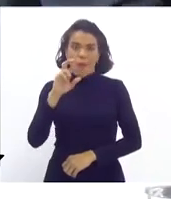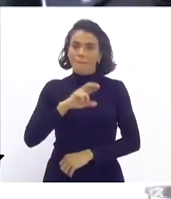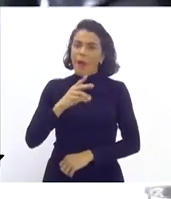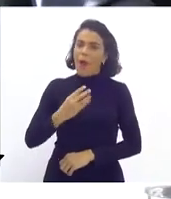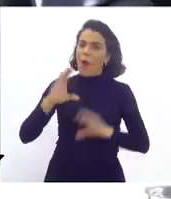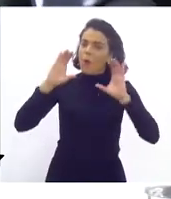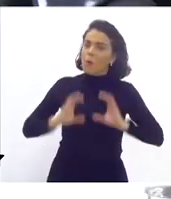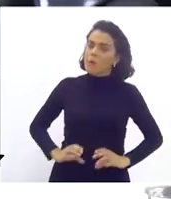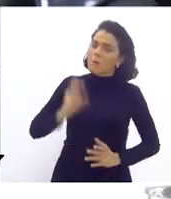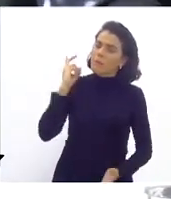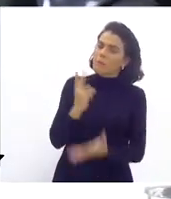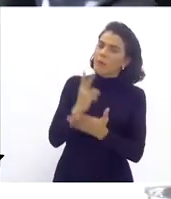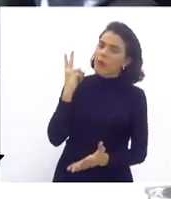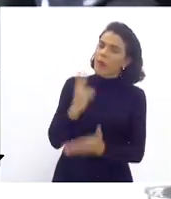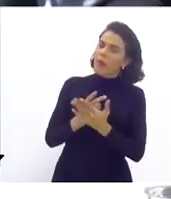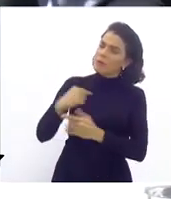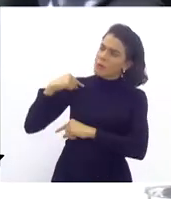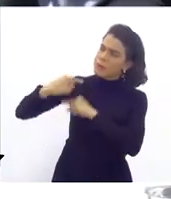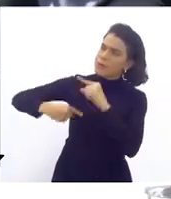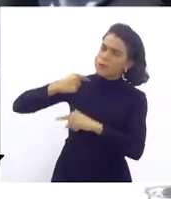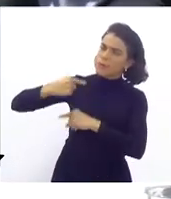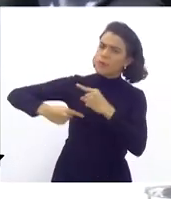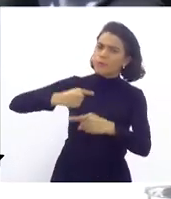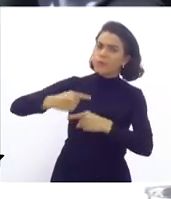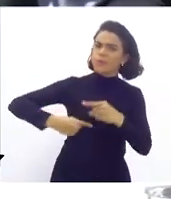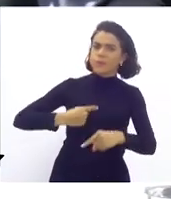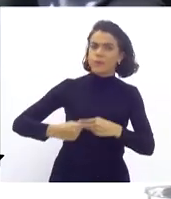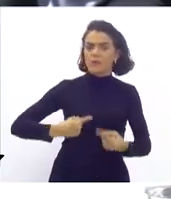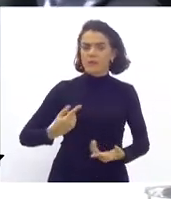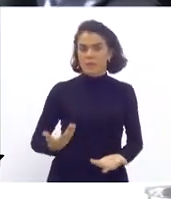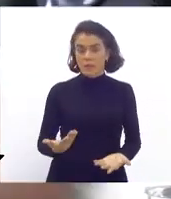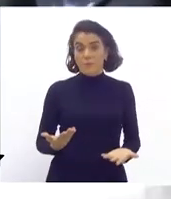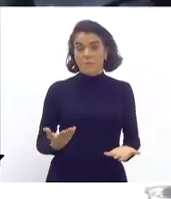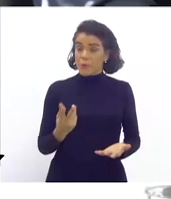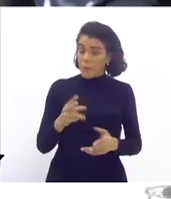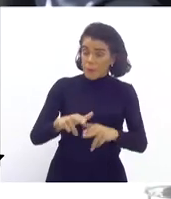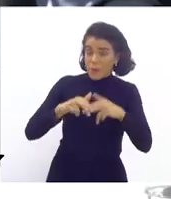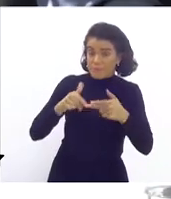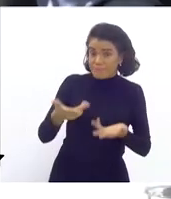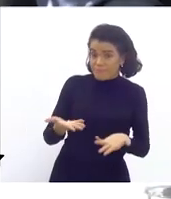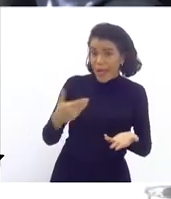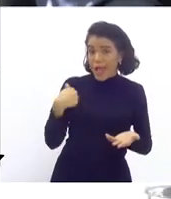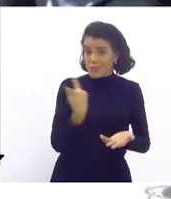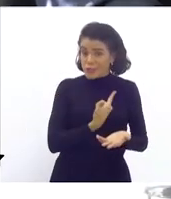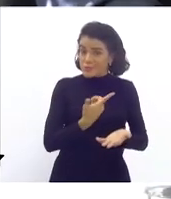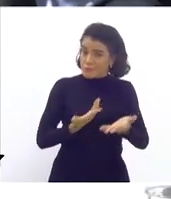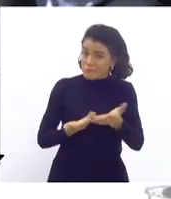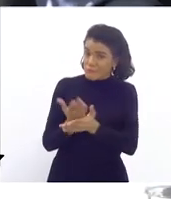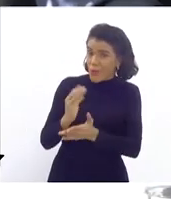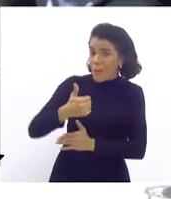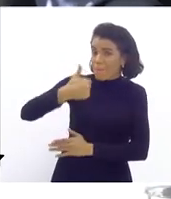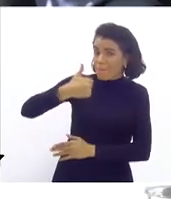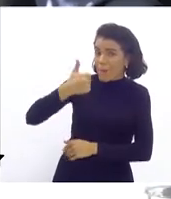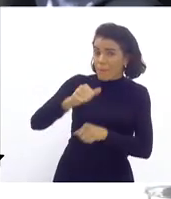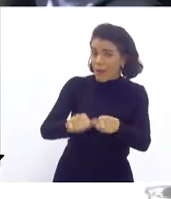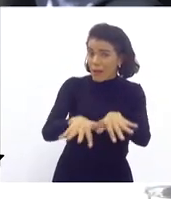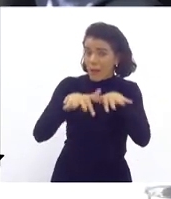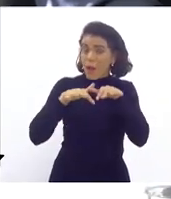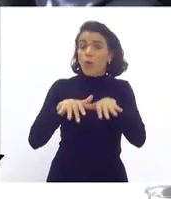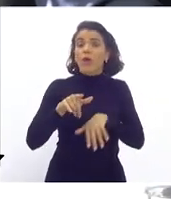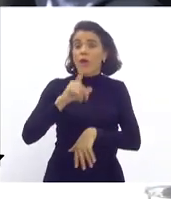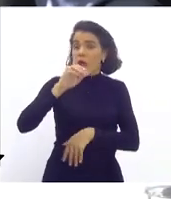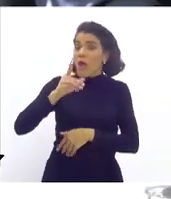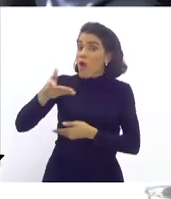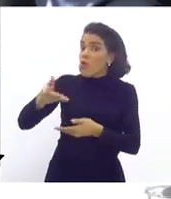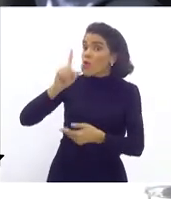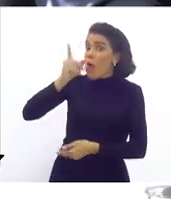que vem da legislatura passada e se arrasta para essa legislatura então foi por essa razão que nós aprovamos lá na primeira audiência convocação